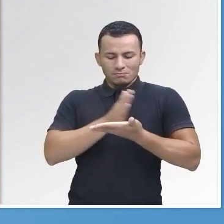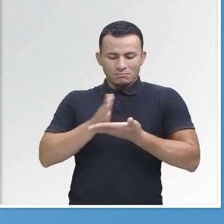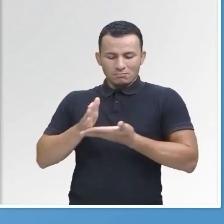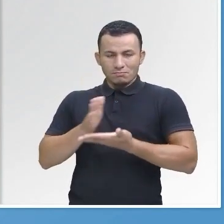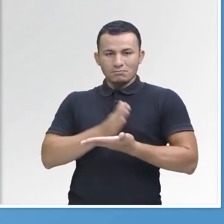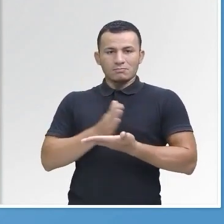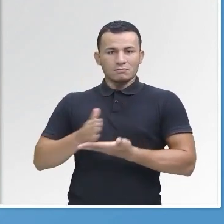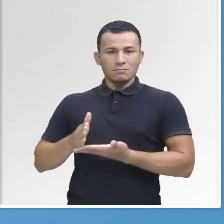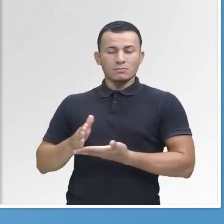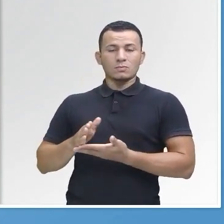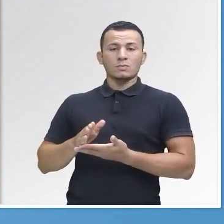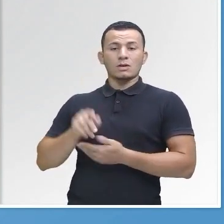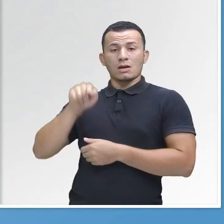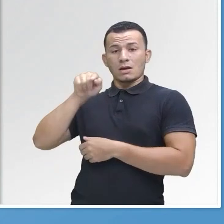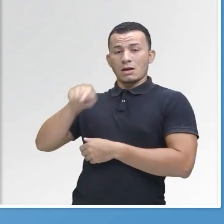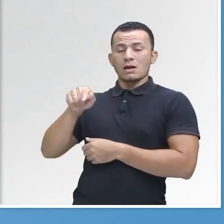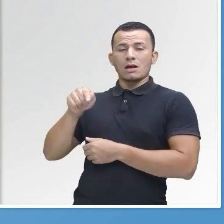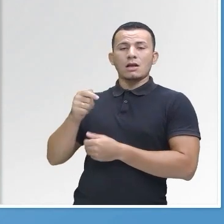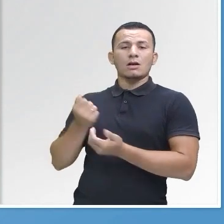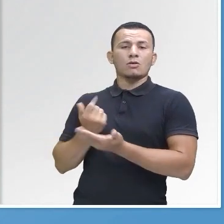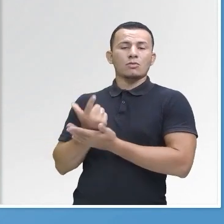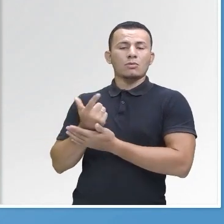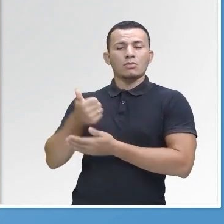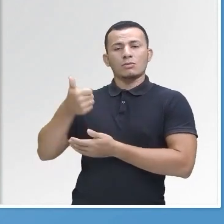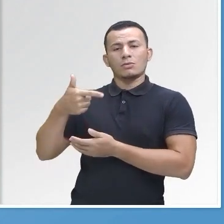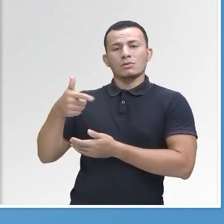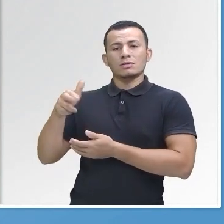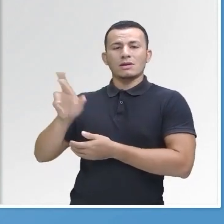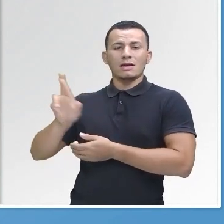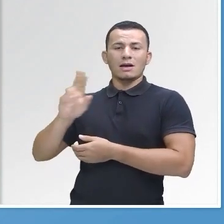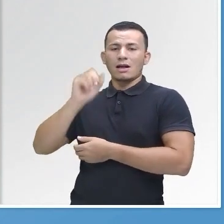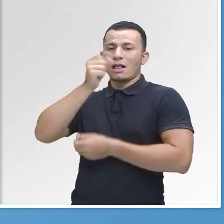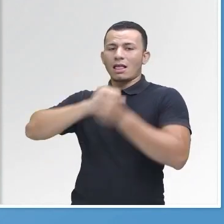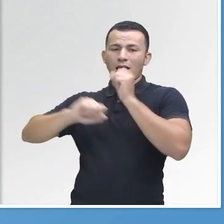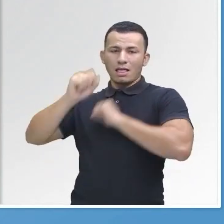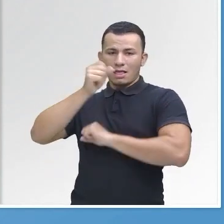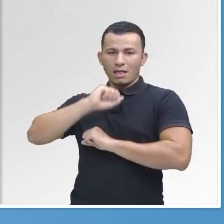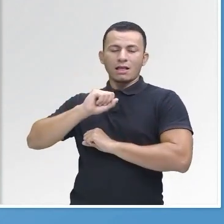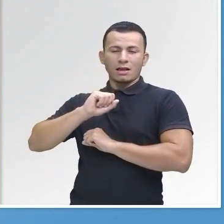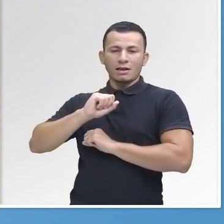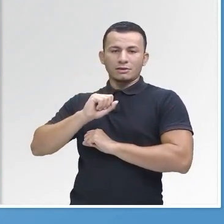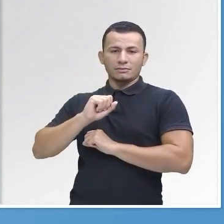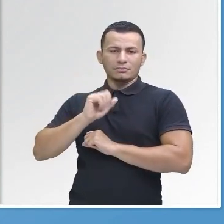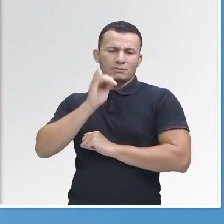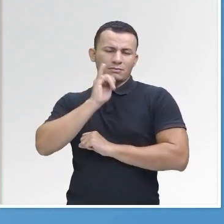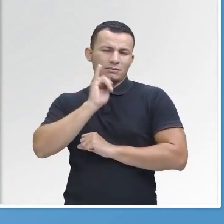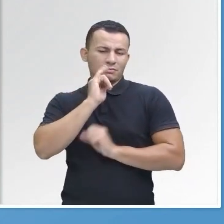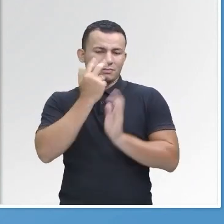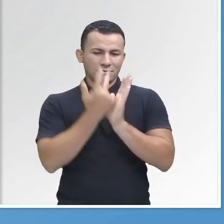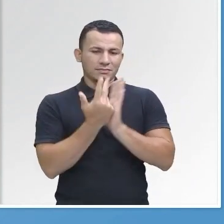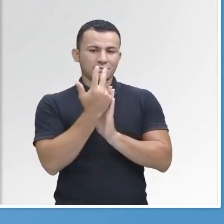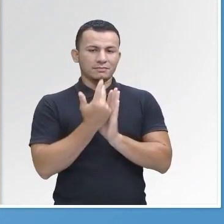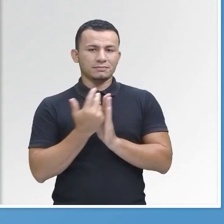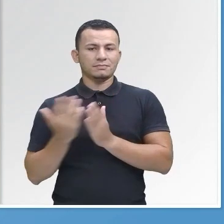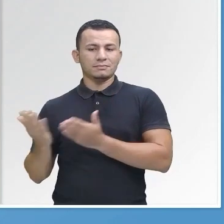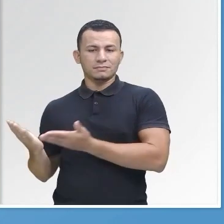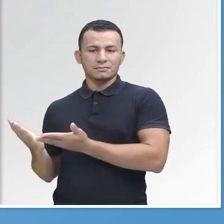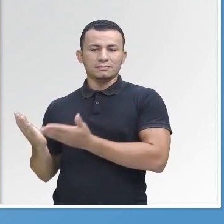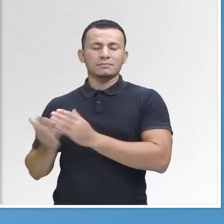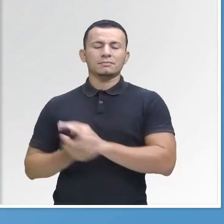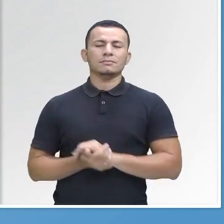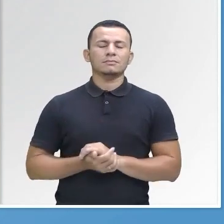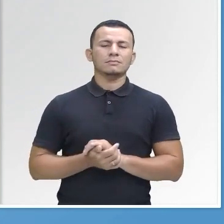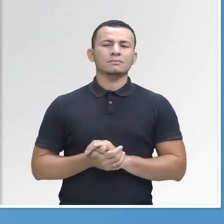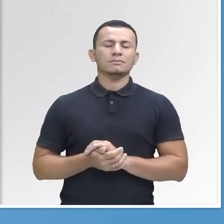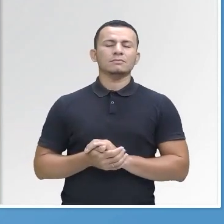com sorvete... Olha aí, vamos fazer aqui o sorvete, ó. Finge que isso é um sorvete lindo. Muito bem. Isso representa